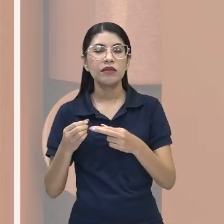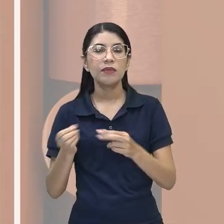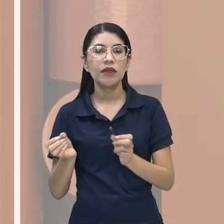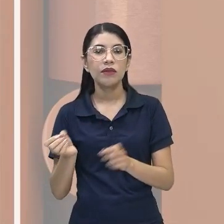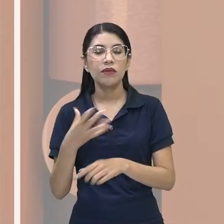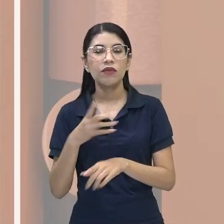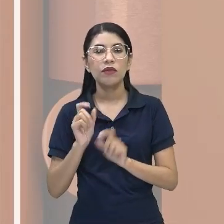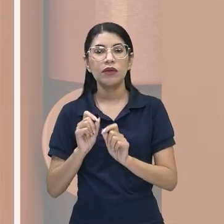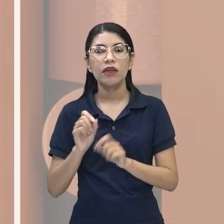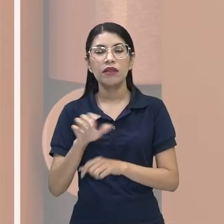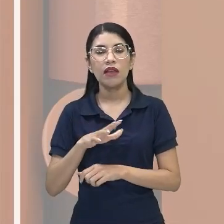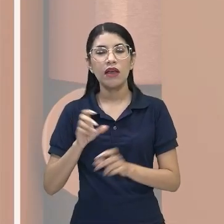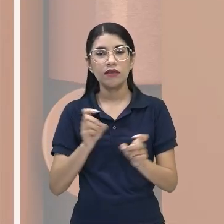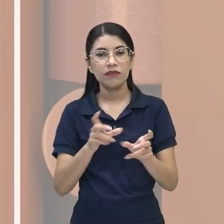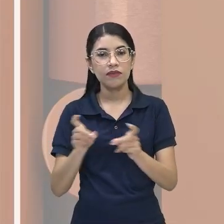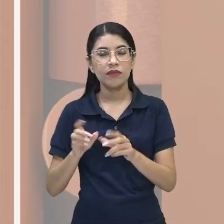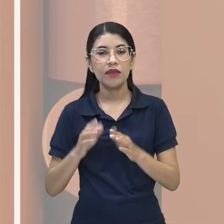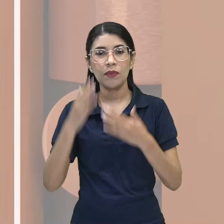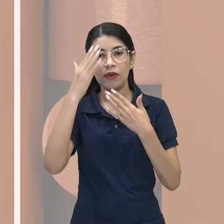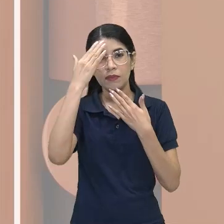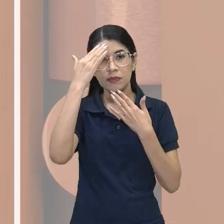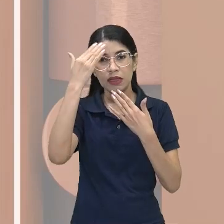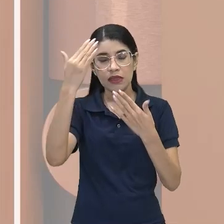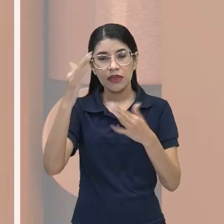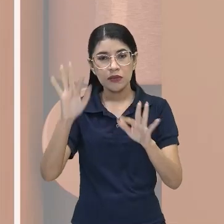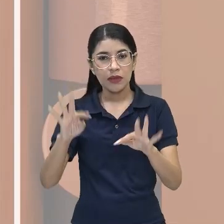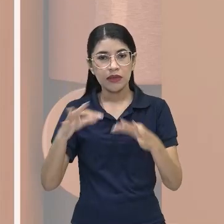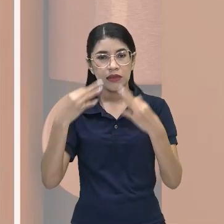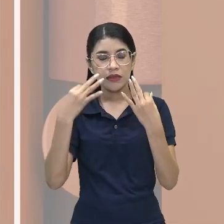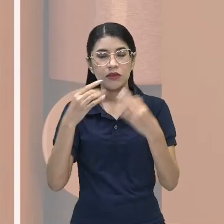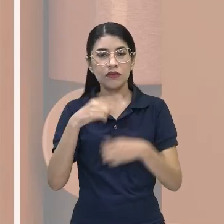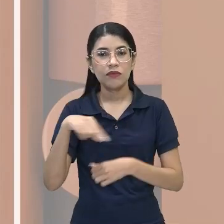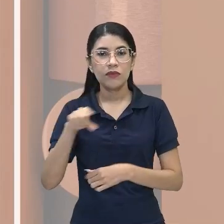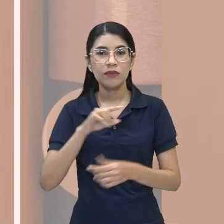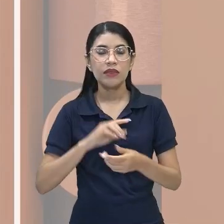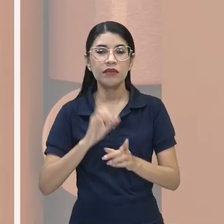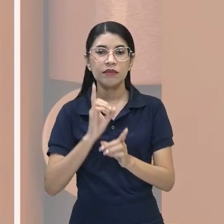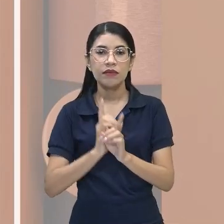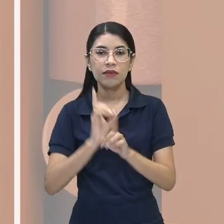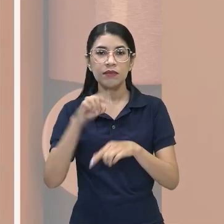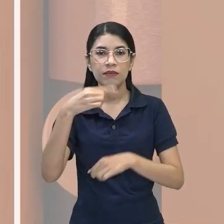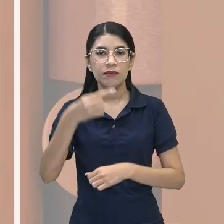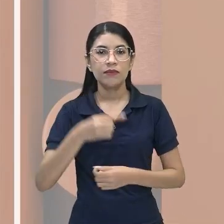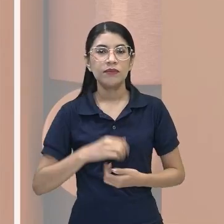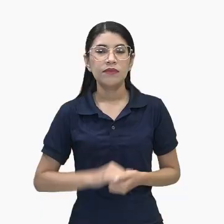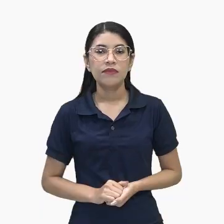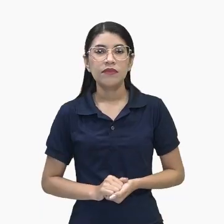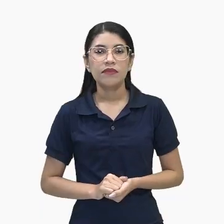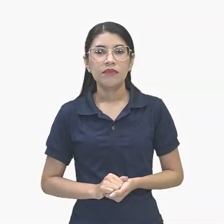comercial. Beleza, gente? Eu quero agradecer muito a atenção de vocês. A gente encerra por aqui.